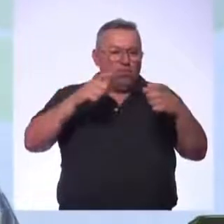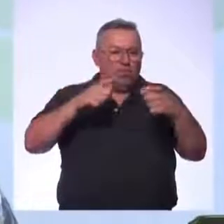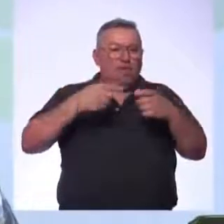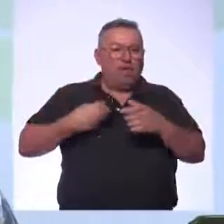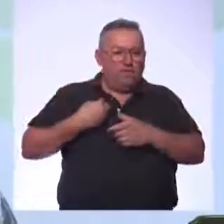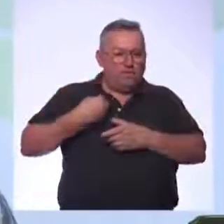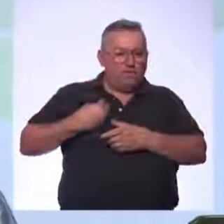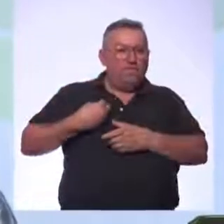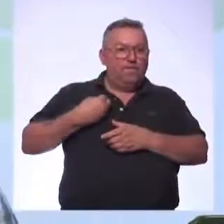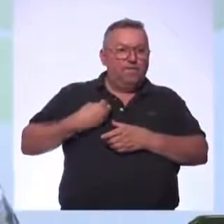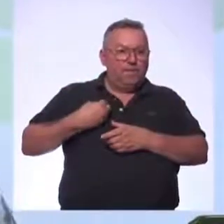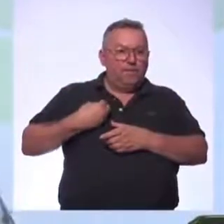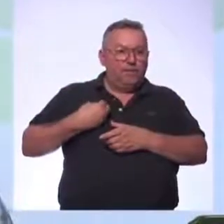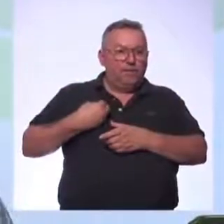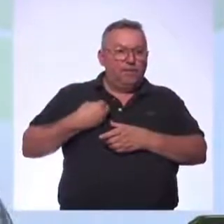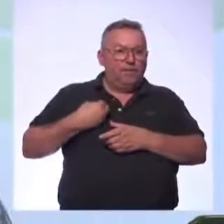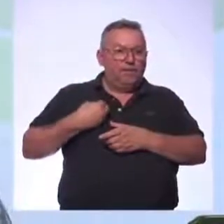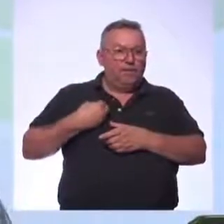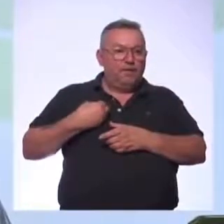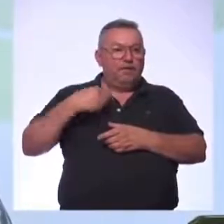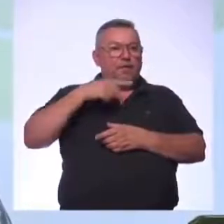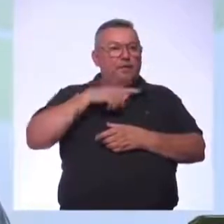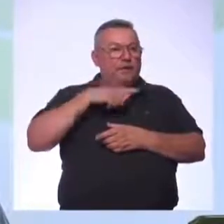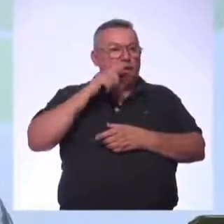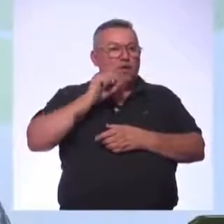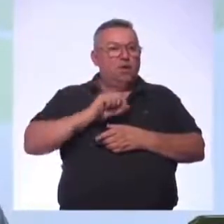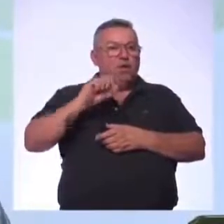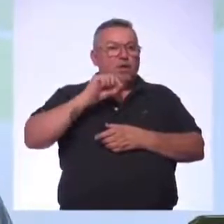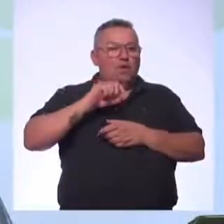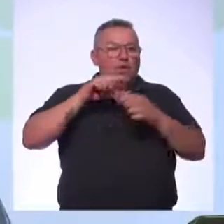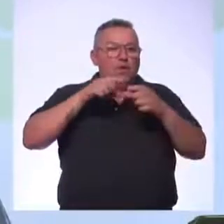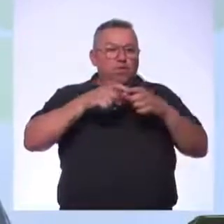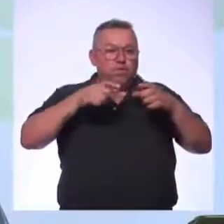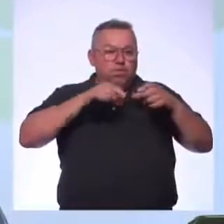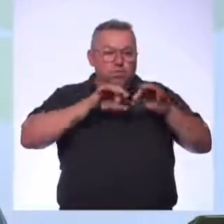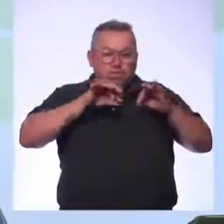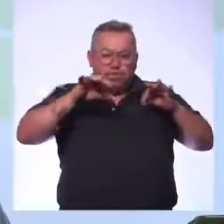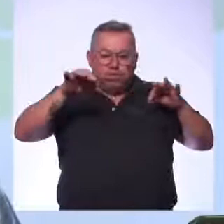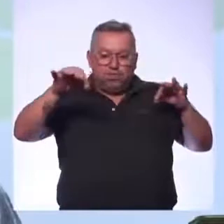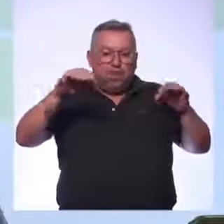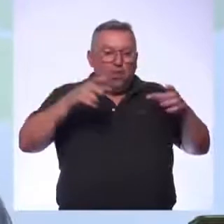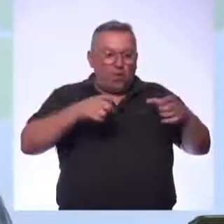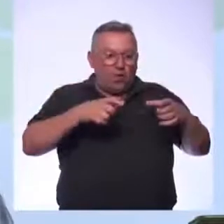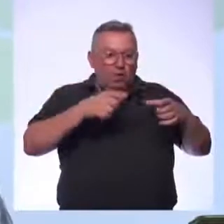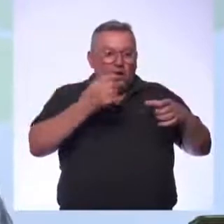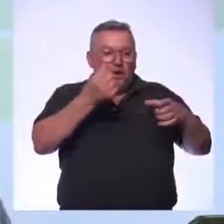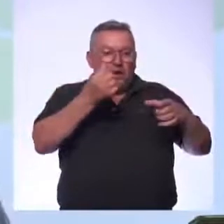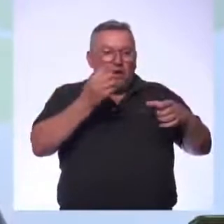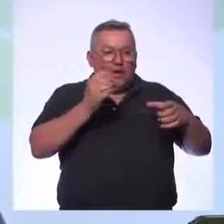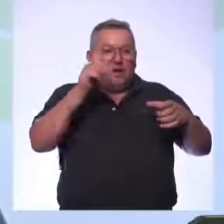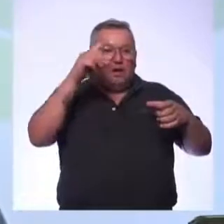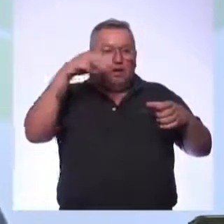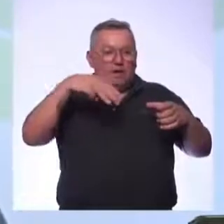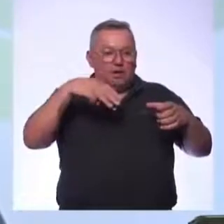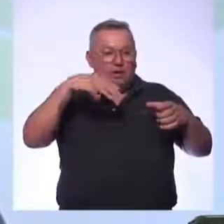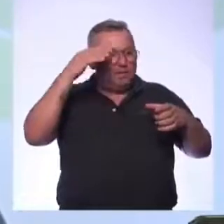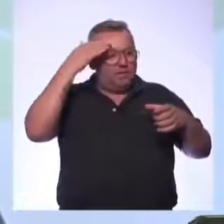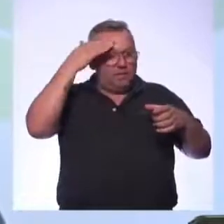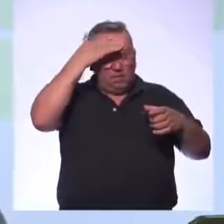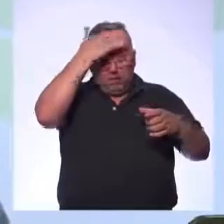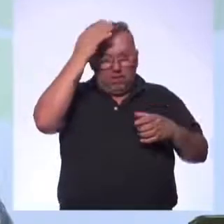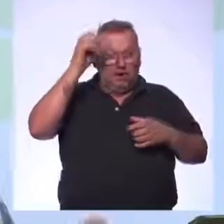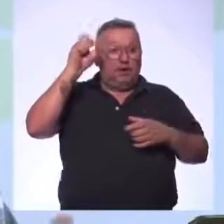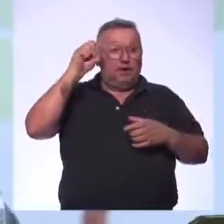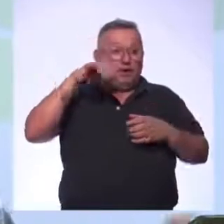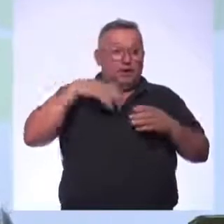ativa de vulcão, na qual ele tem uma área de diâmetro de 60 quilômetros. Tanto é que se esse